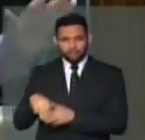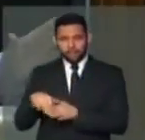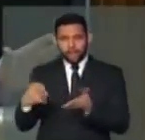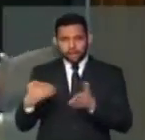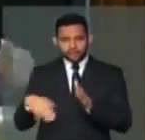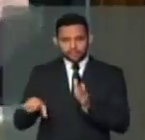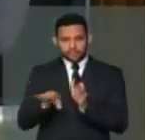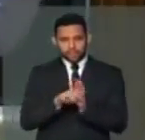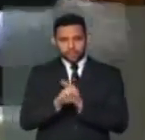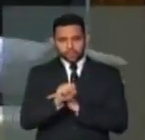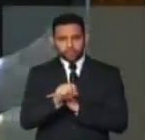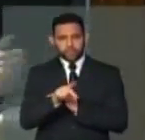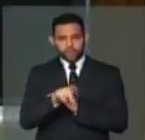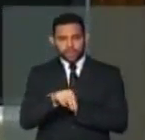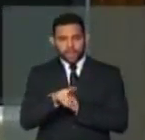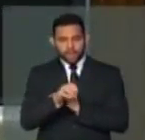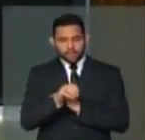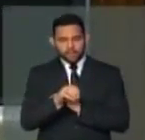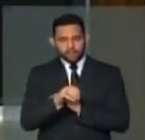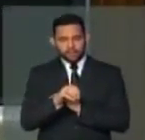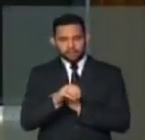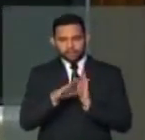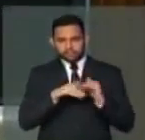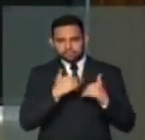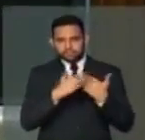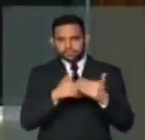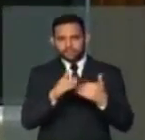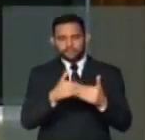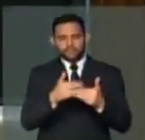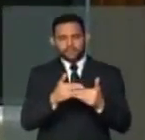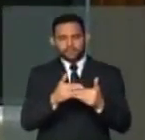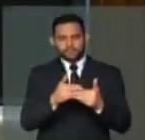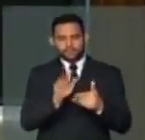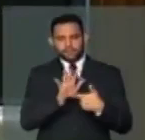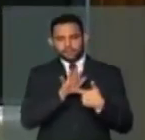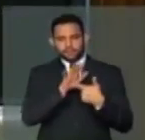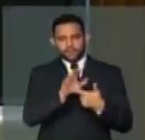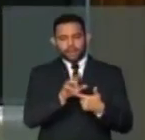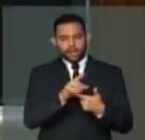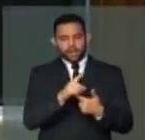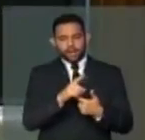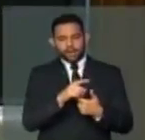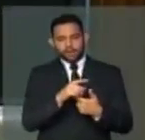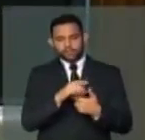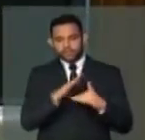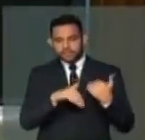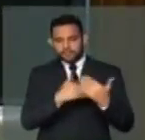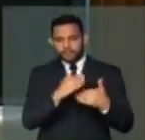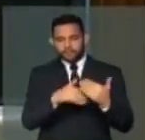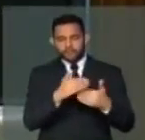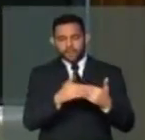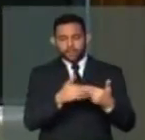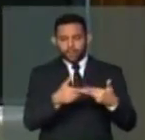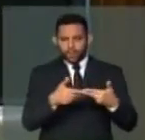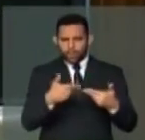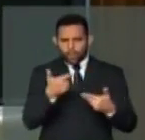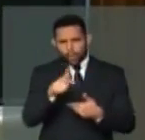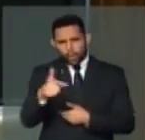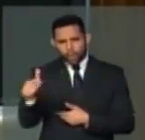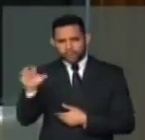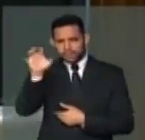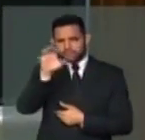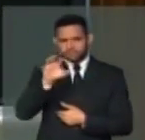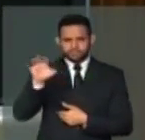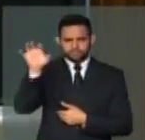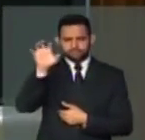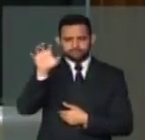chegou a Sudene, que deu um grande desenvolvimento, corresponde aí a um terço do desenvolvimento de outras